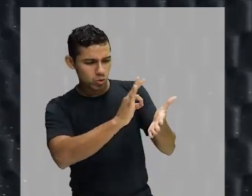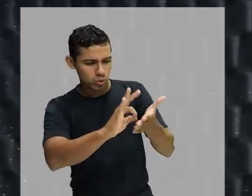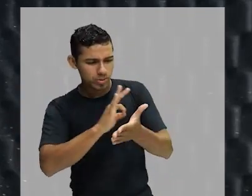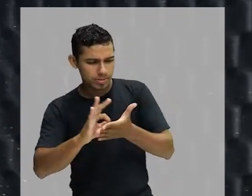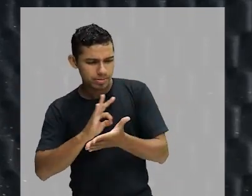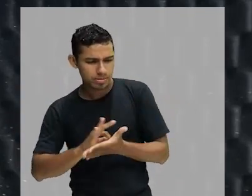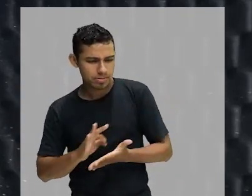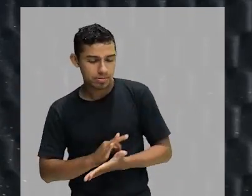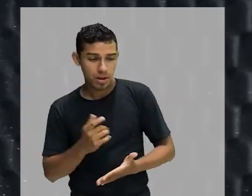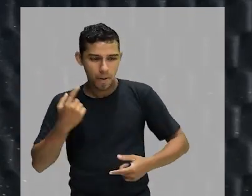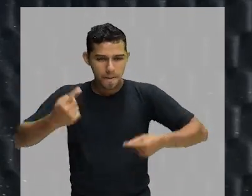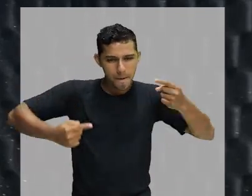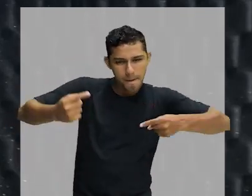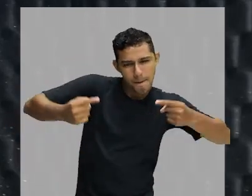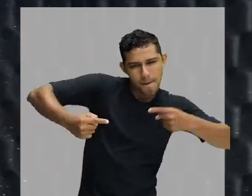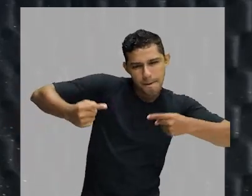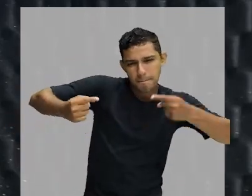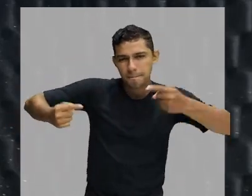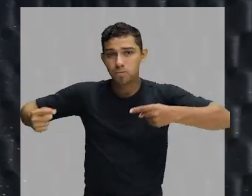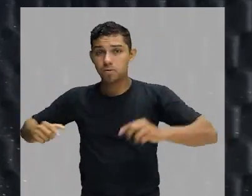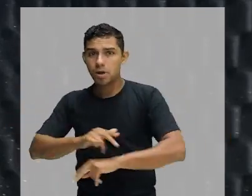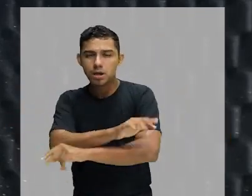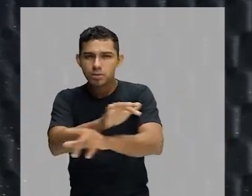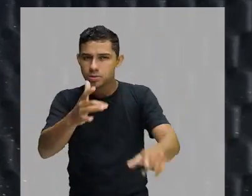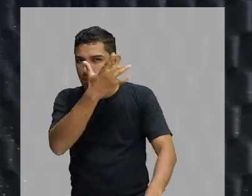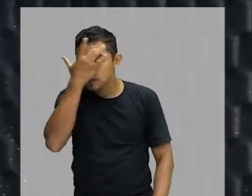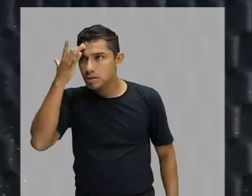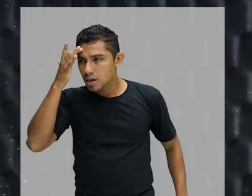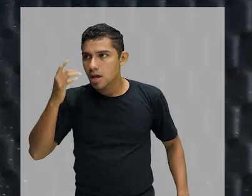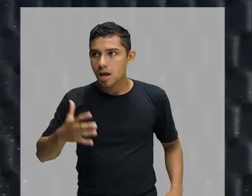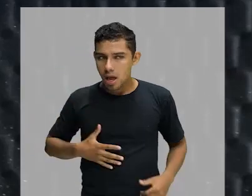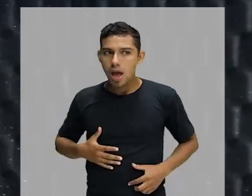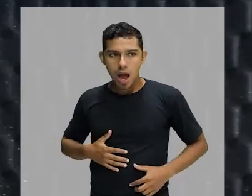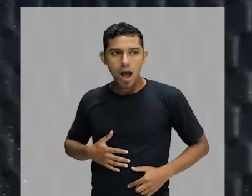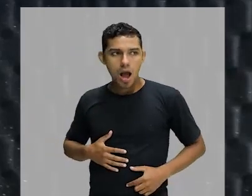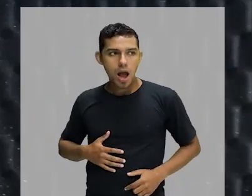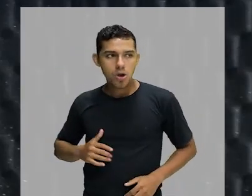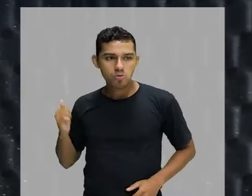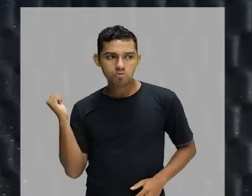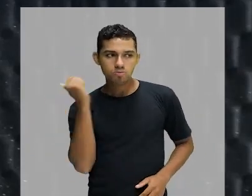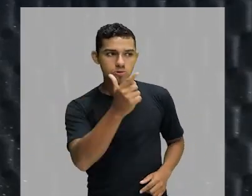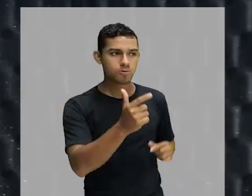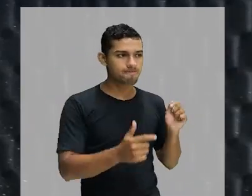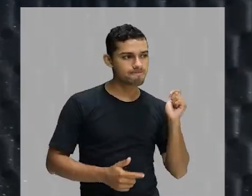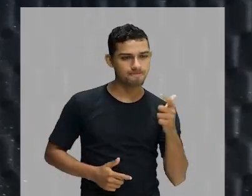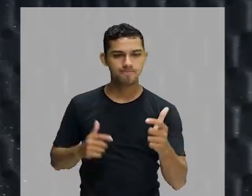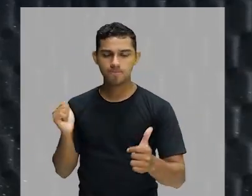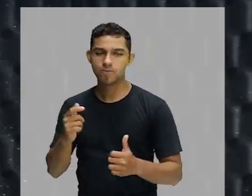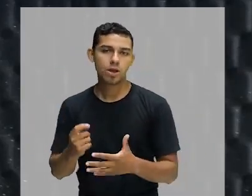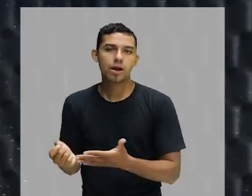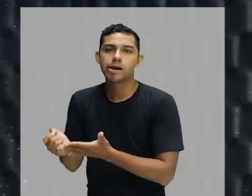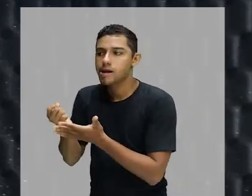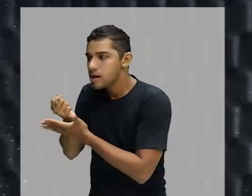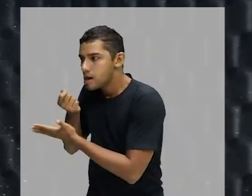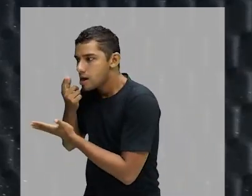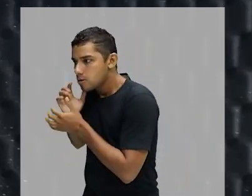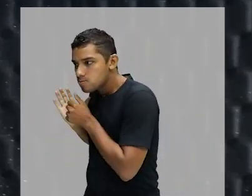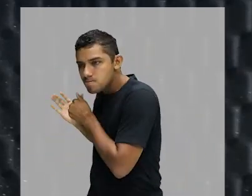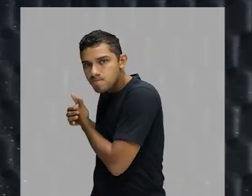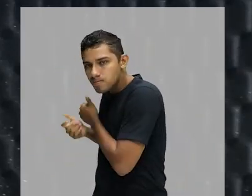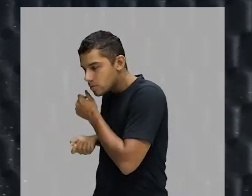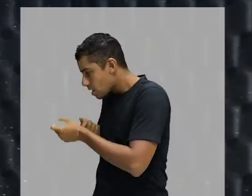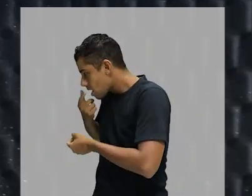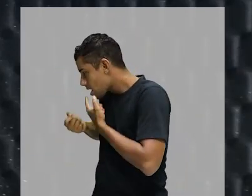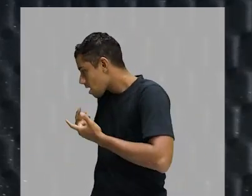começa a acontecer ali, ficar mais acirrada, e às vezes o indivíduo ele quer melhorar a sua performance, ele recorre ao uso desse tipo